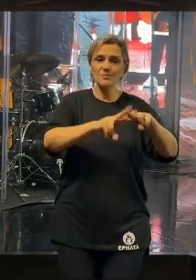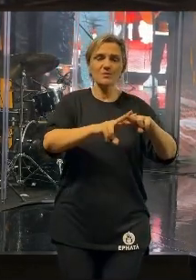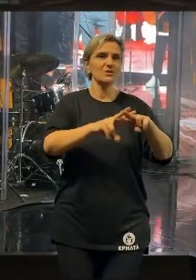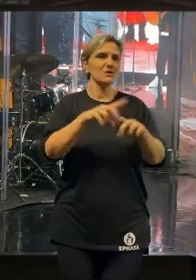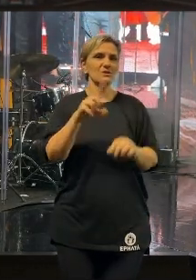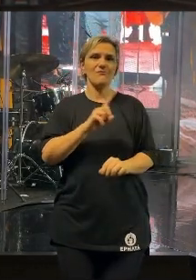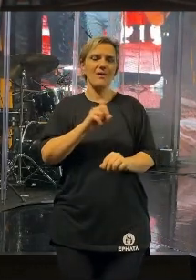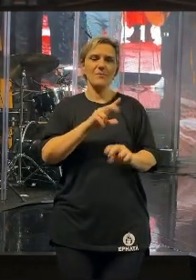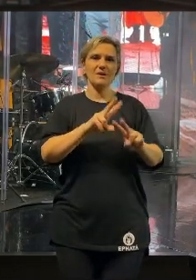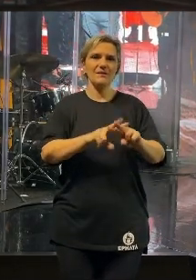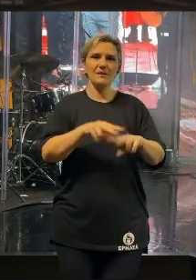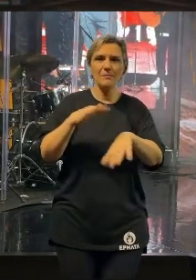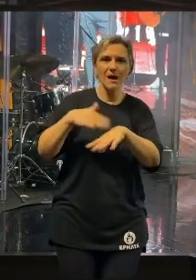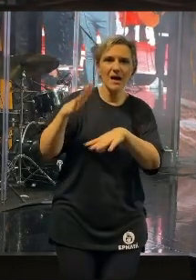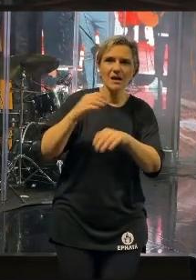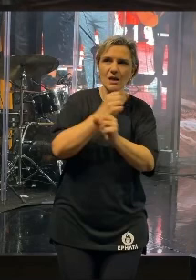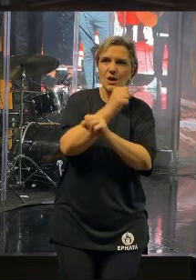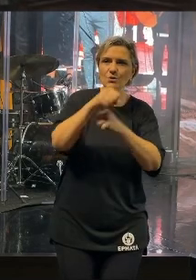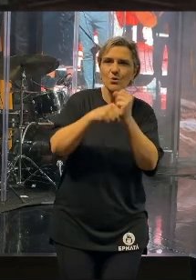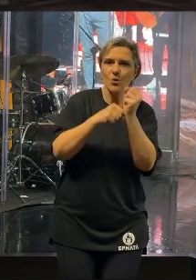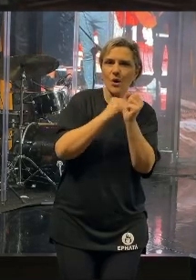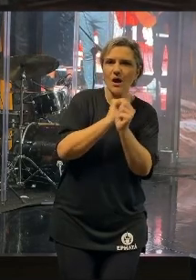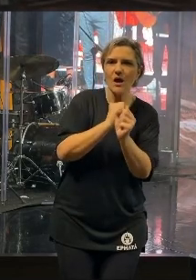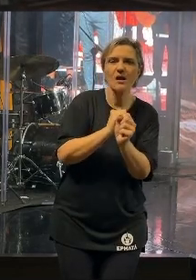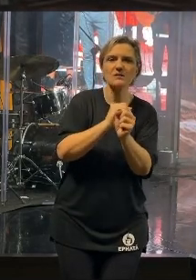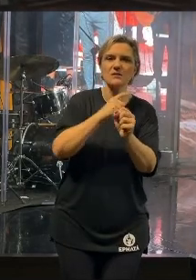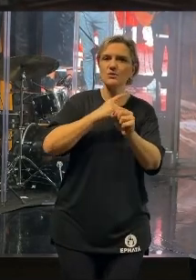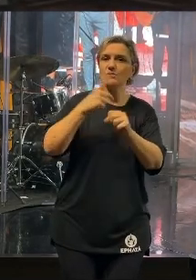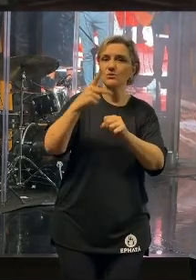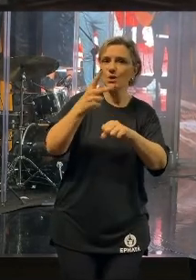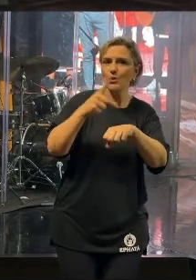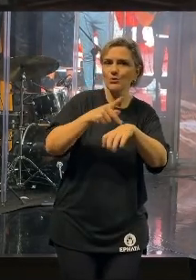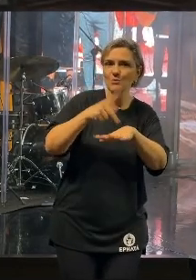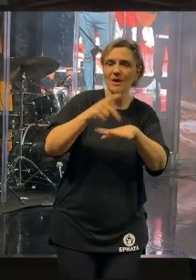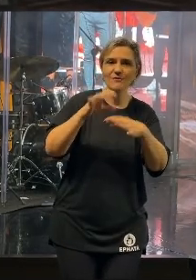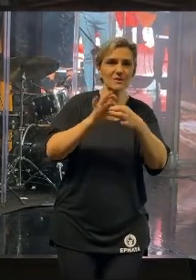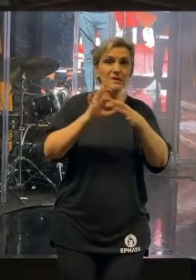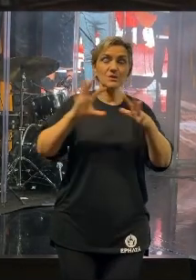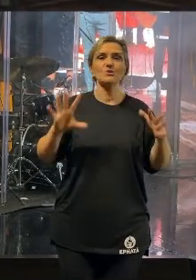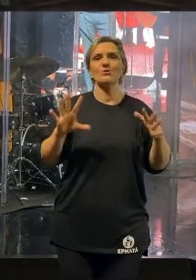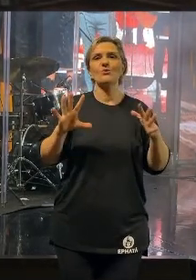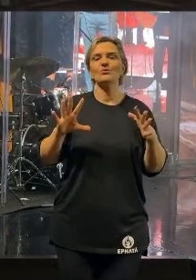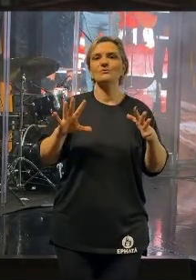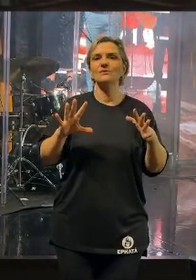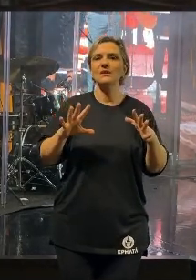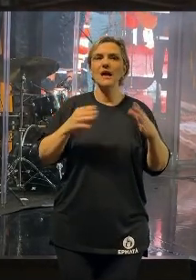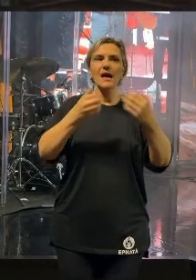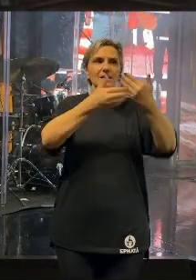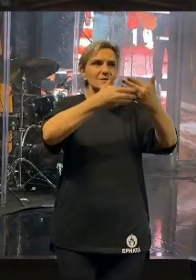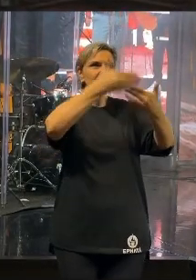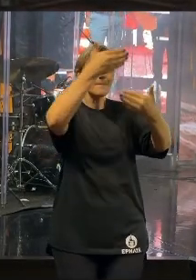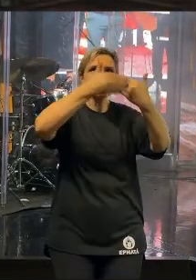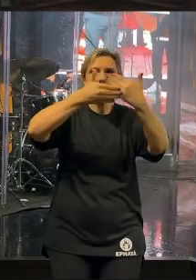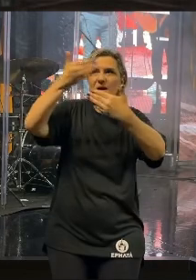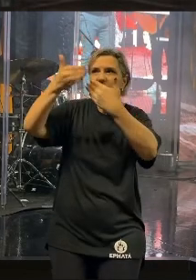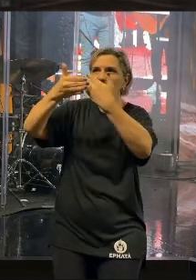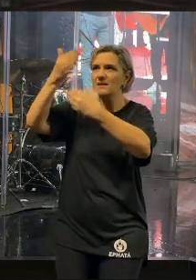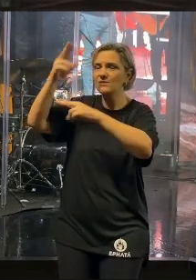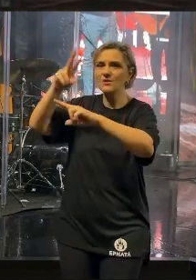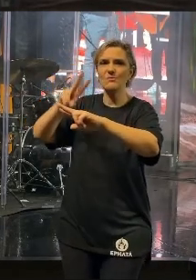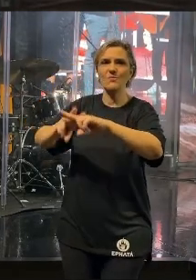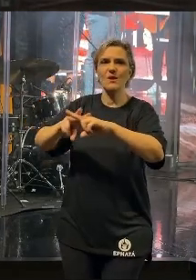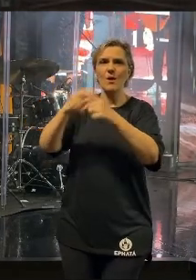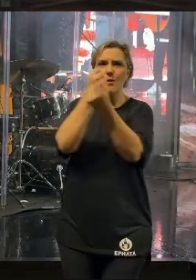prender mais. As correntes que tinham colocado sobre os teus pés, elas vão ser soltas. As paredes, as prisões,